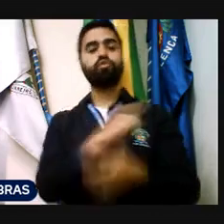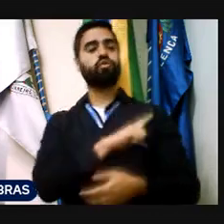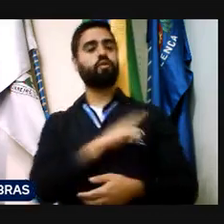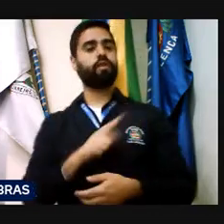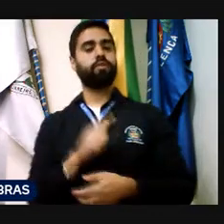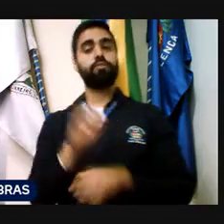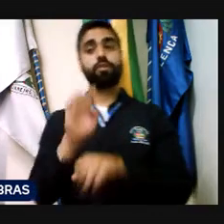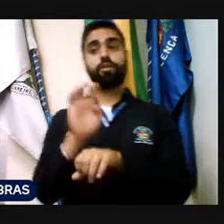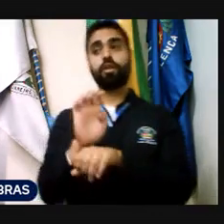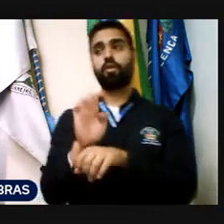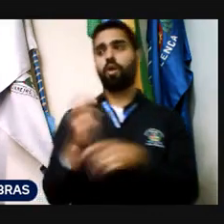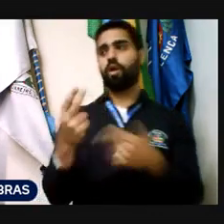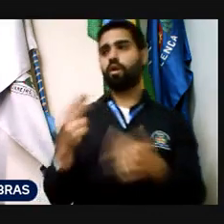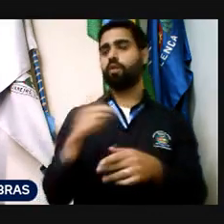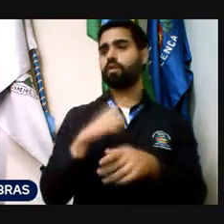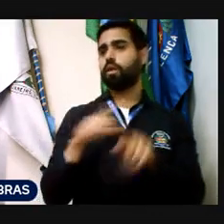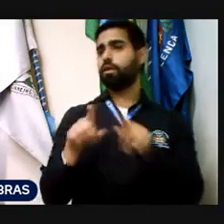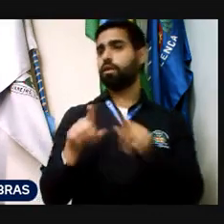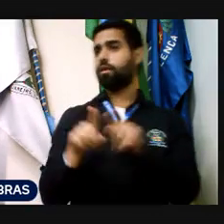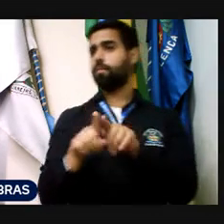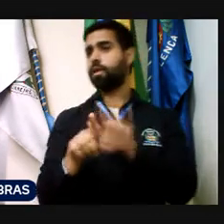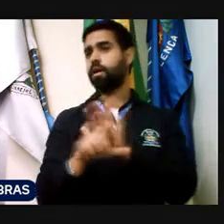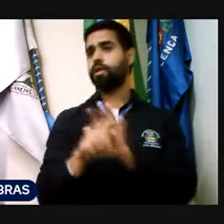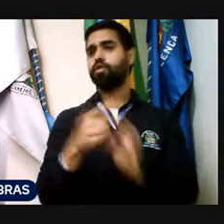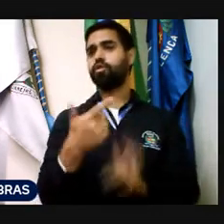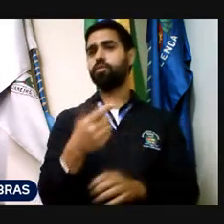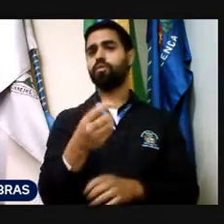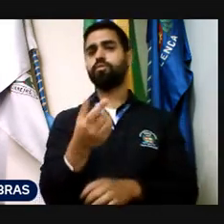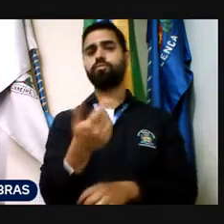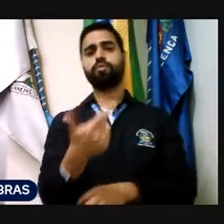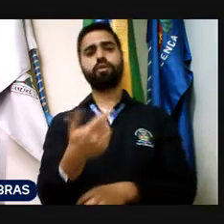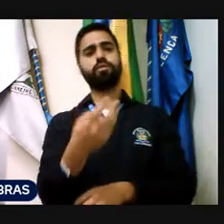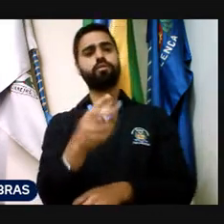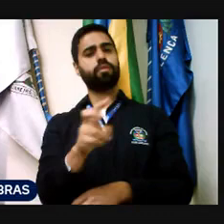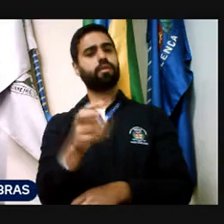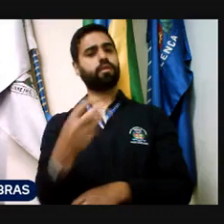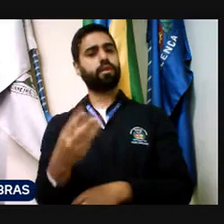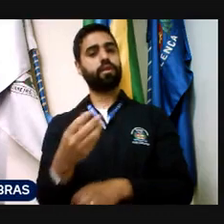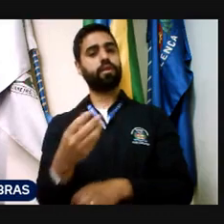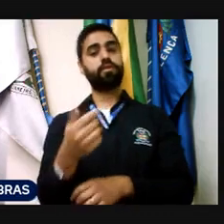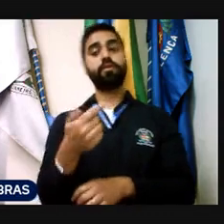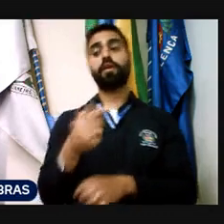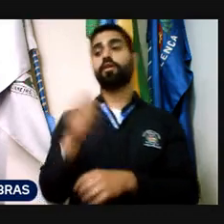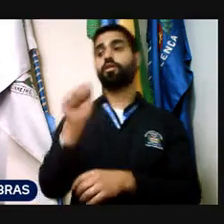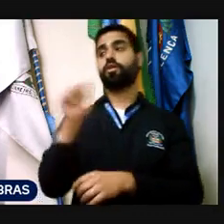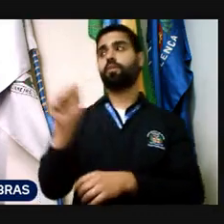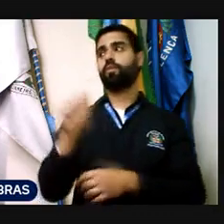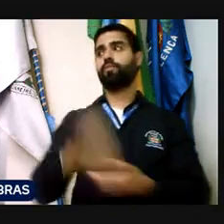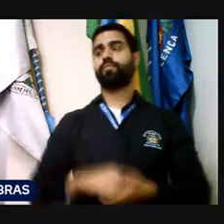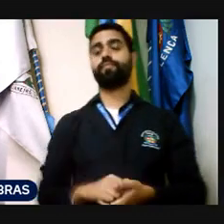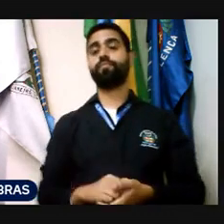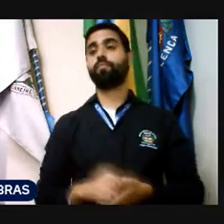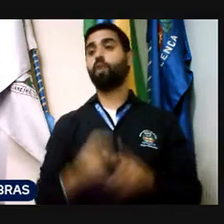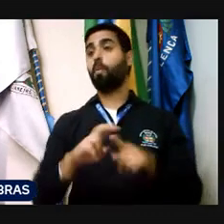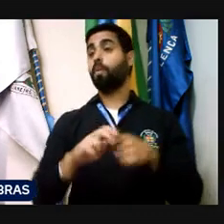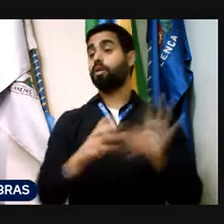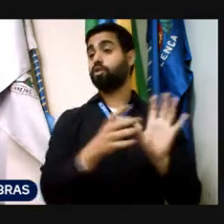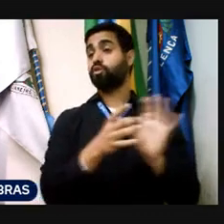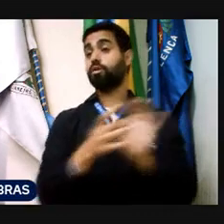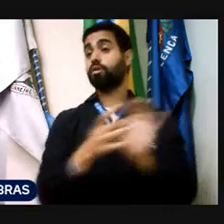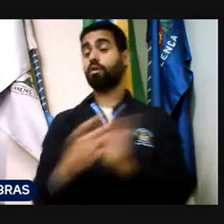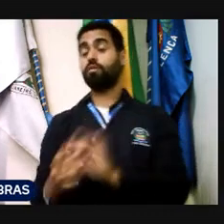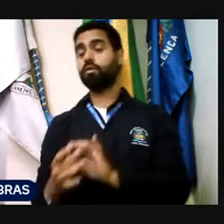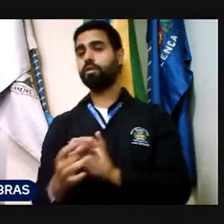estadual, conforme preconiza a resolução 2.253, de 7 de abril de 2021. Neste contexto, em virtude